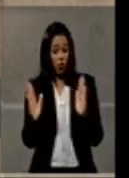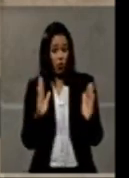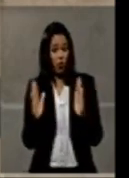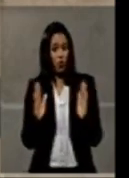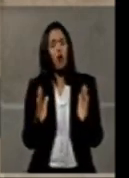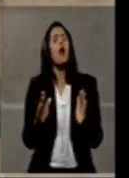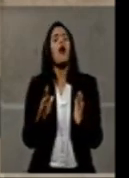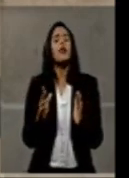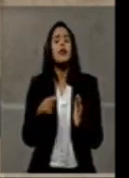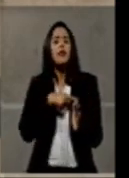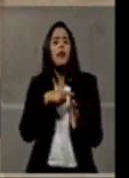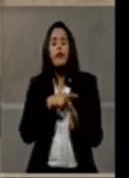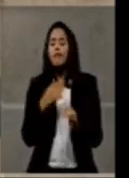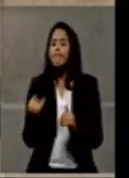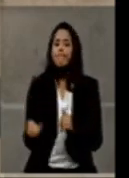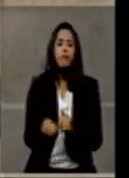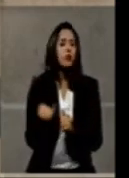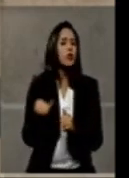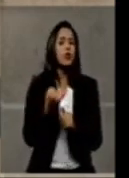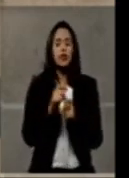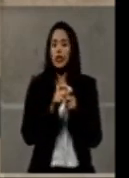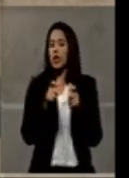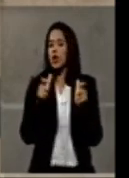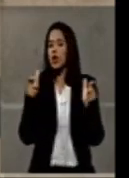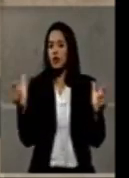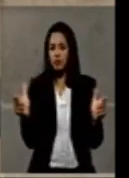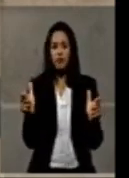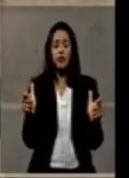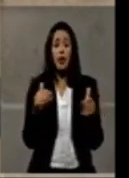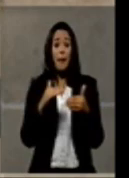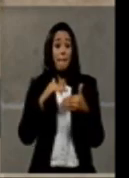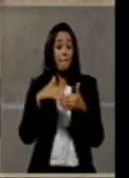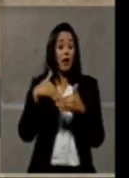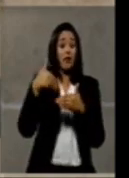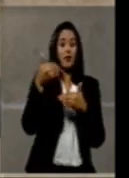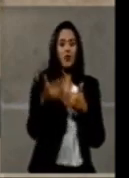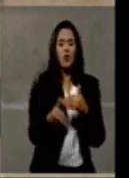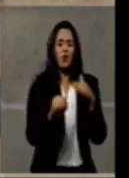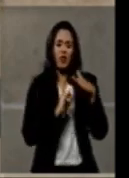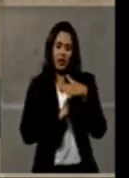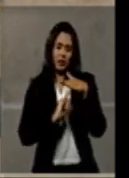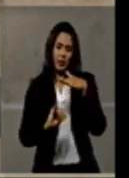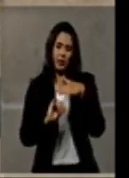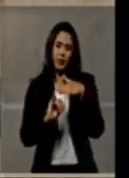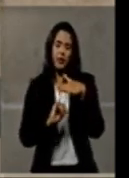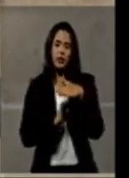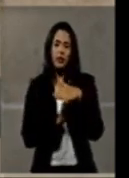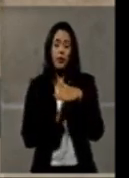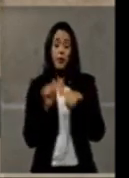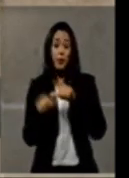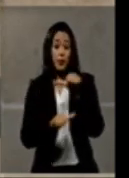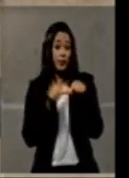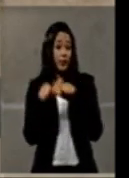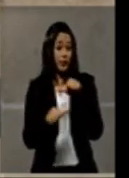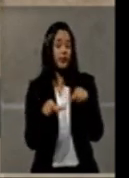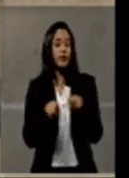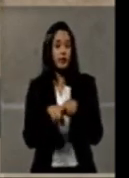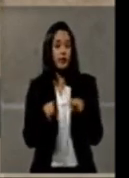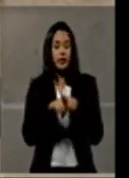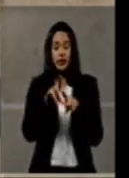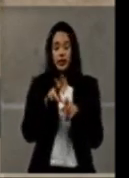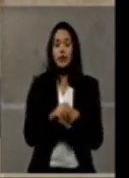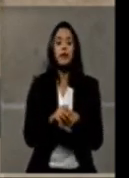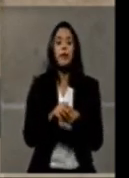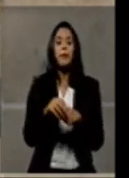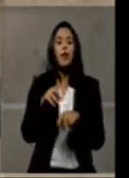tal magnitude que extrapolou sua circunstância institucional transfigurou-se em poder